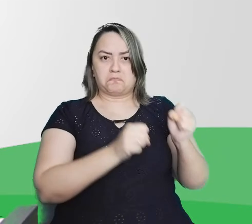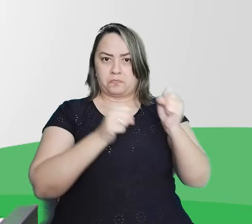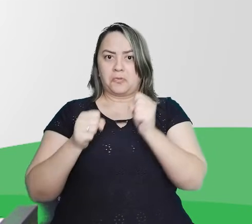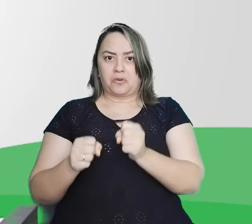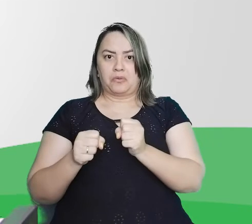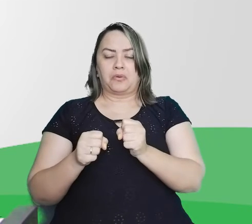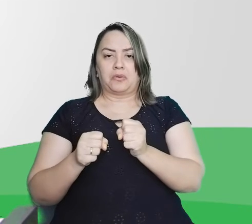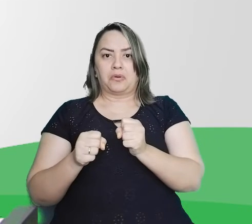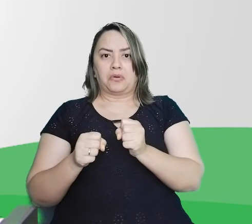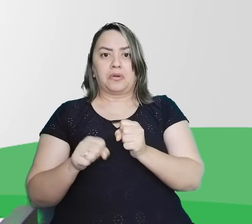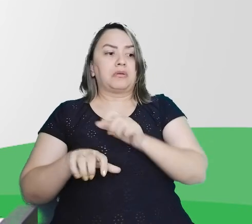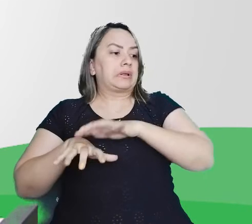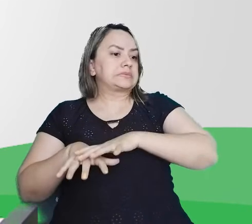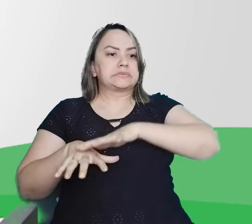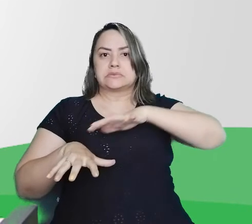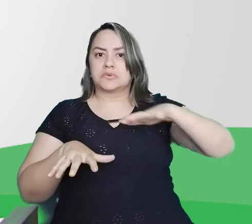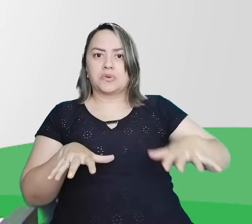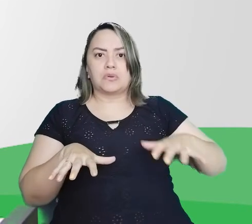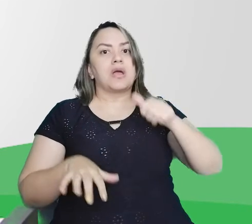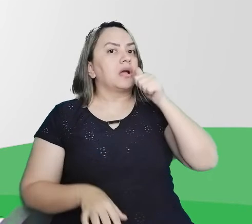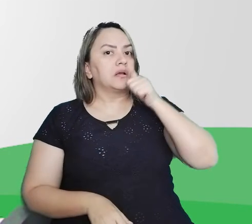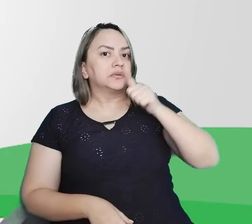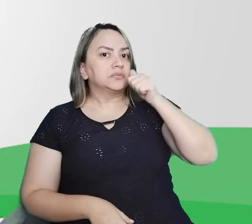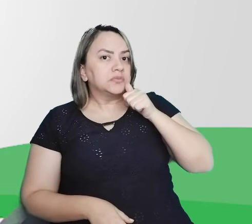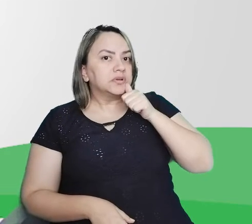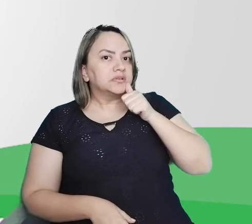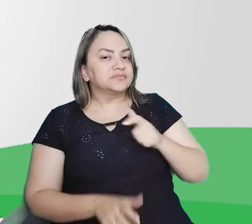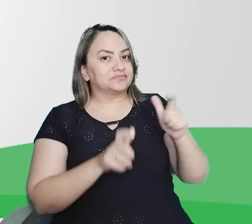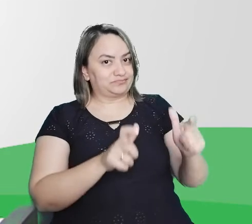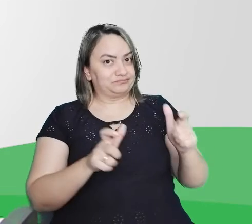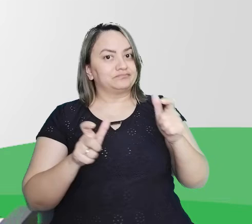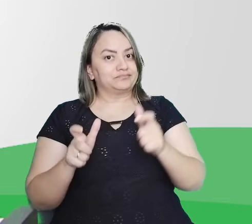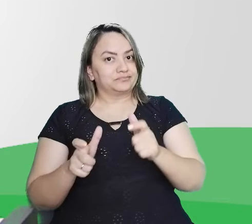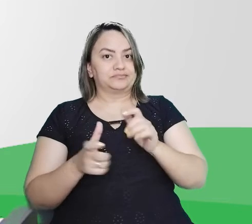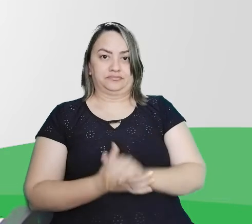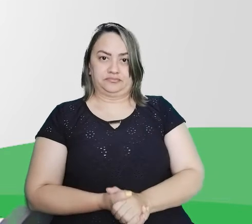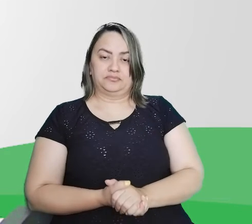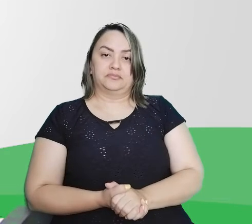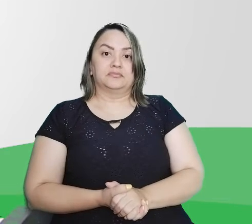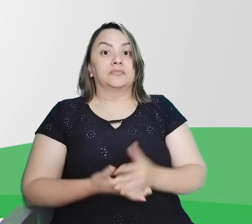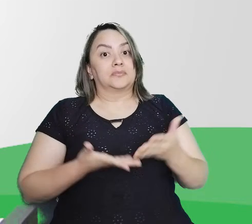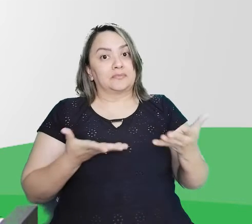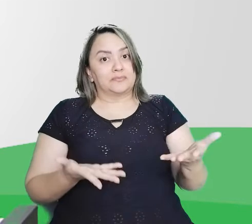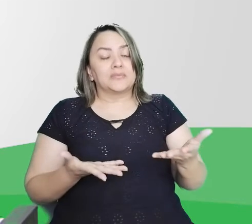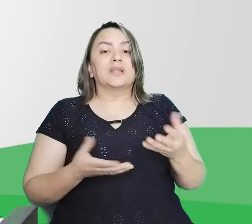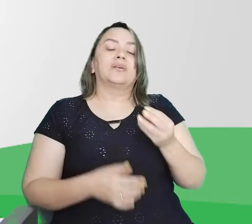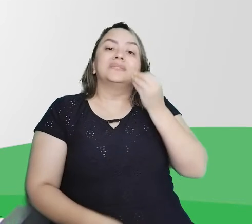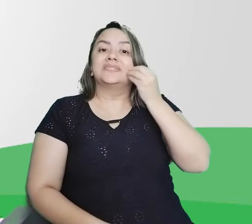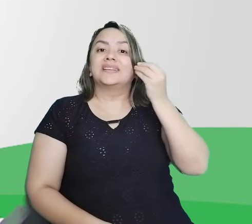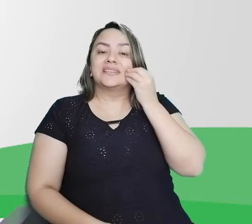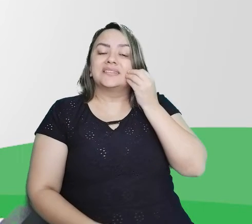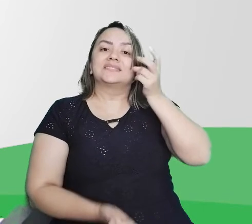desses lugares de decisão do poder. Ou seja, tenta a todo tempo manter